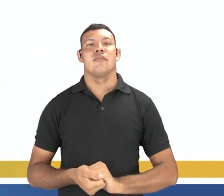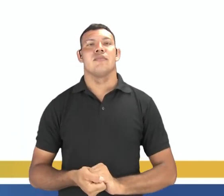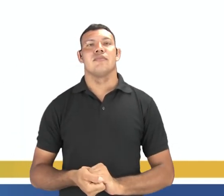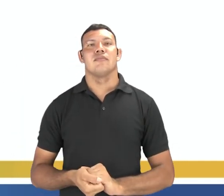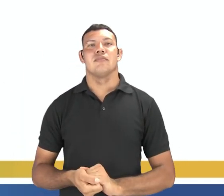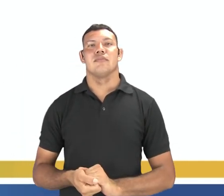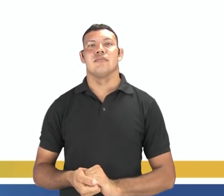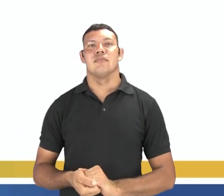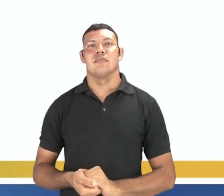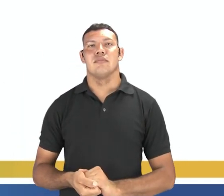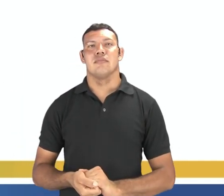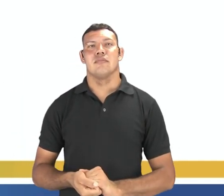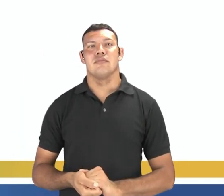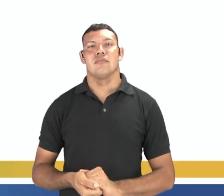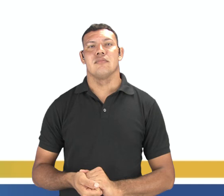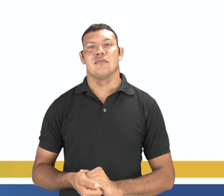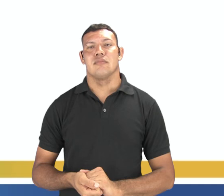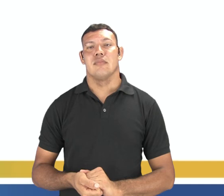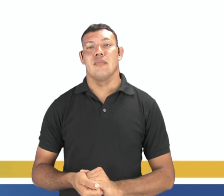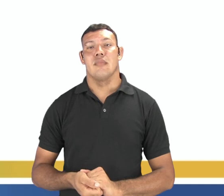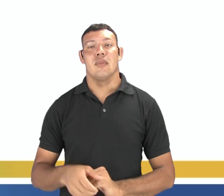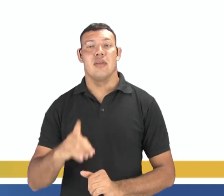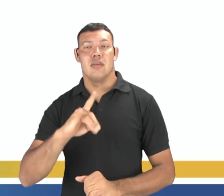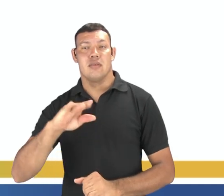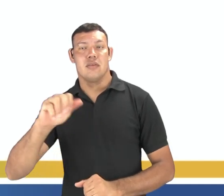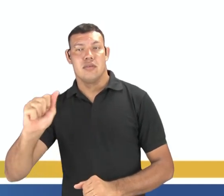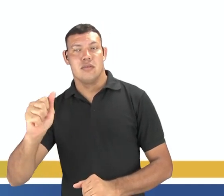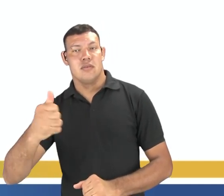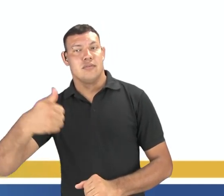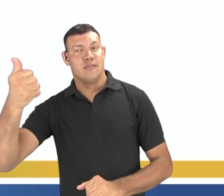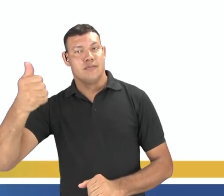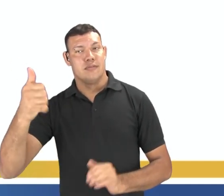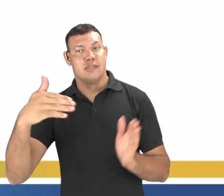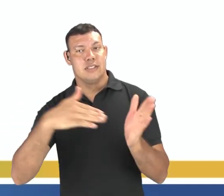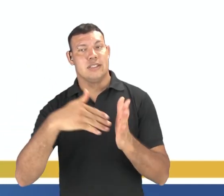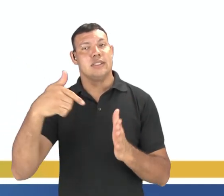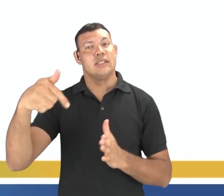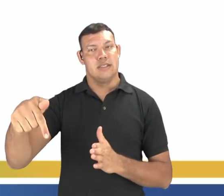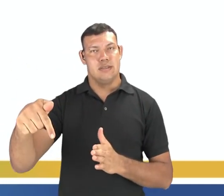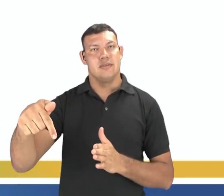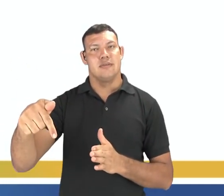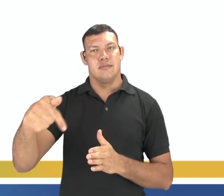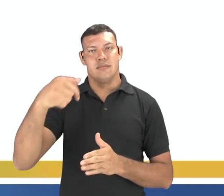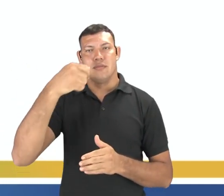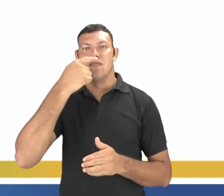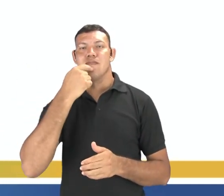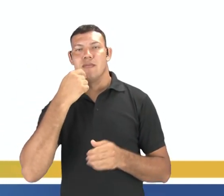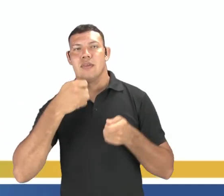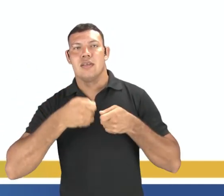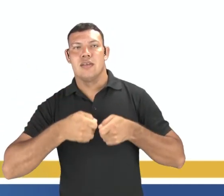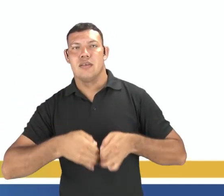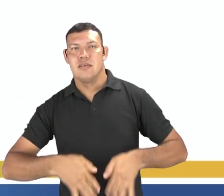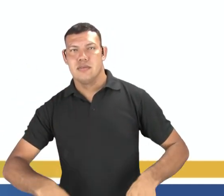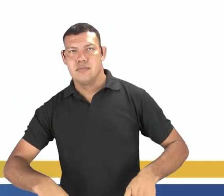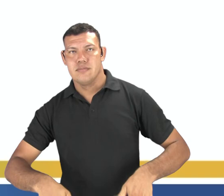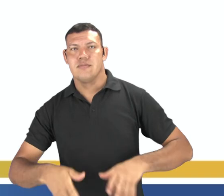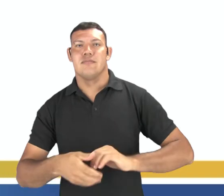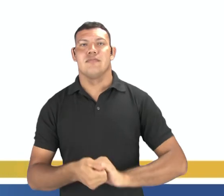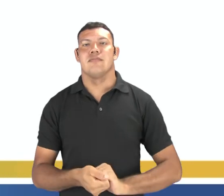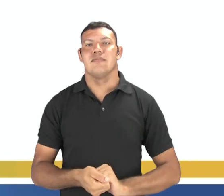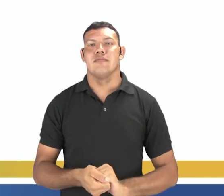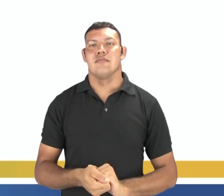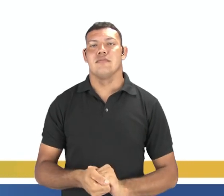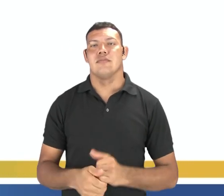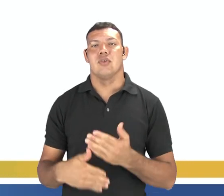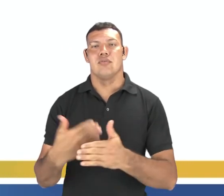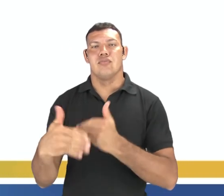Então, aí nós temos entre o primeiro e o 7º dia, acontece a menstruação, a fase proliferativa, a ovulação e